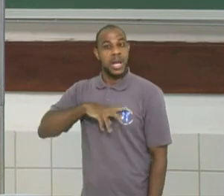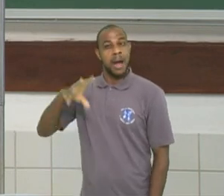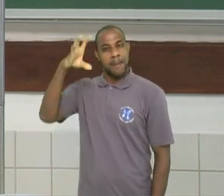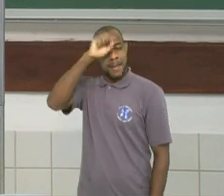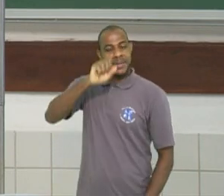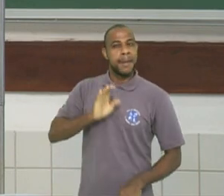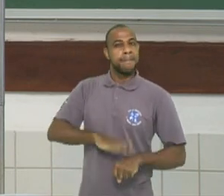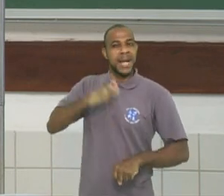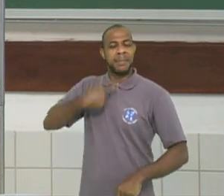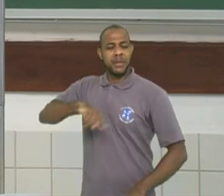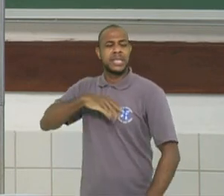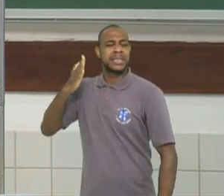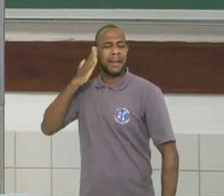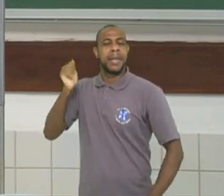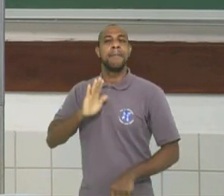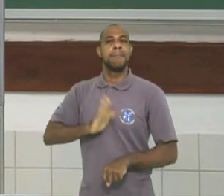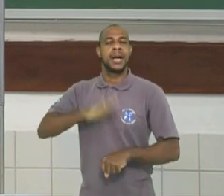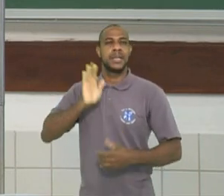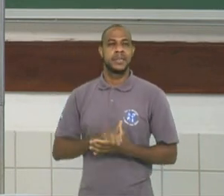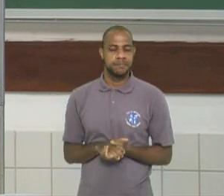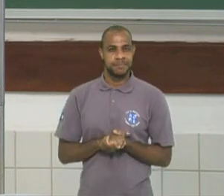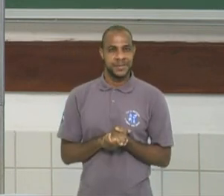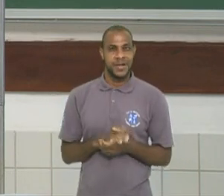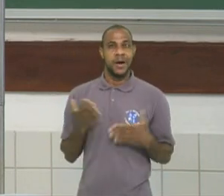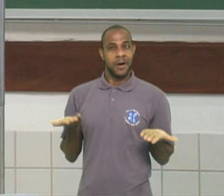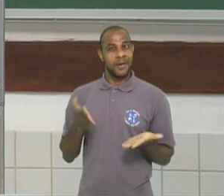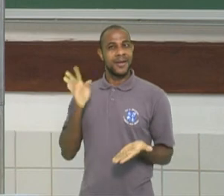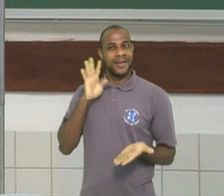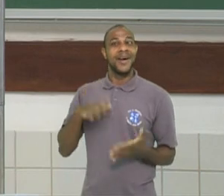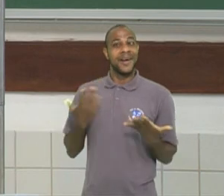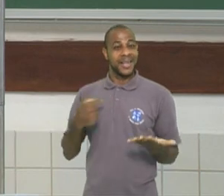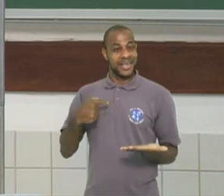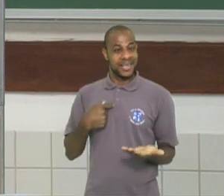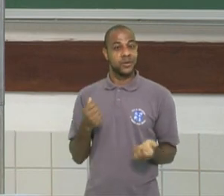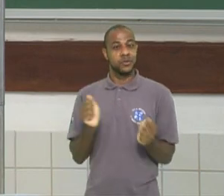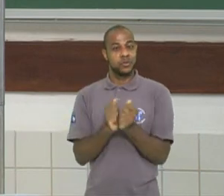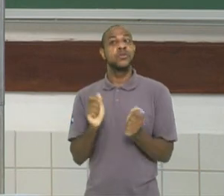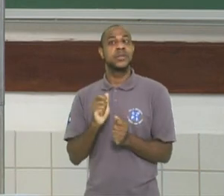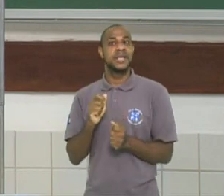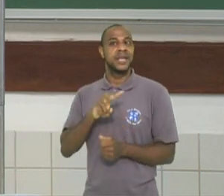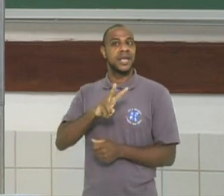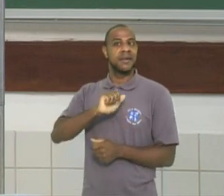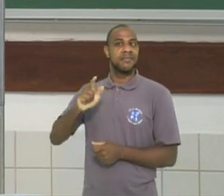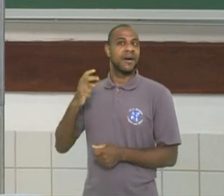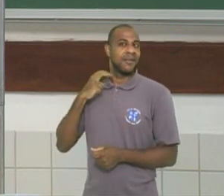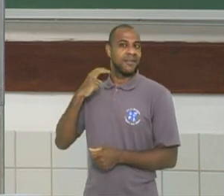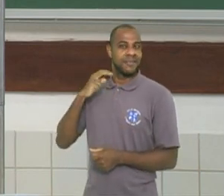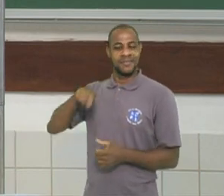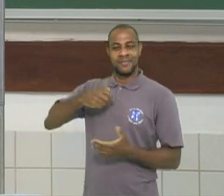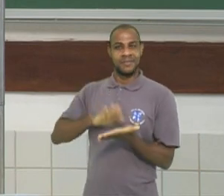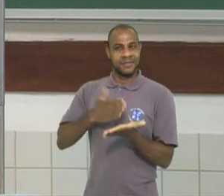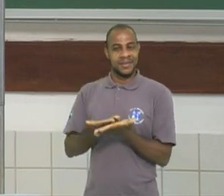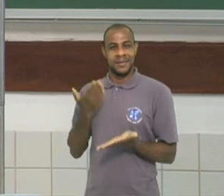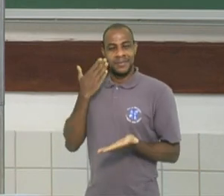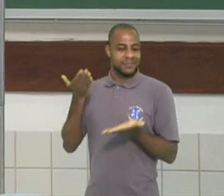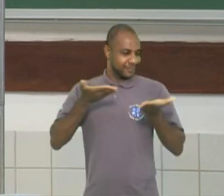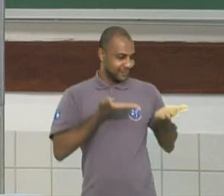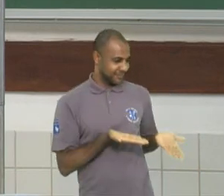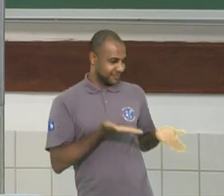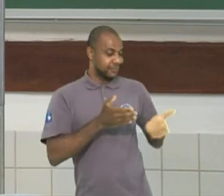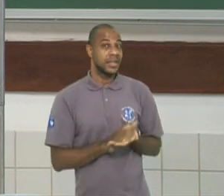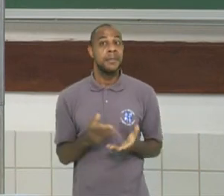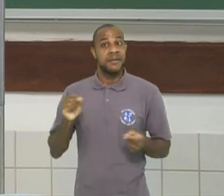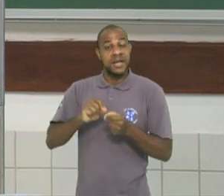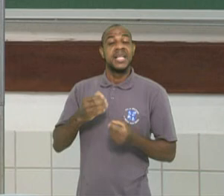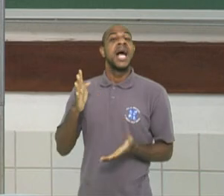mais a gente saber mais né olha que legal eu Val aqui novamente professora Lorena e oval para fazer